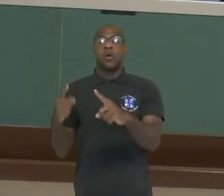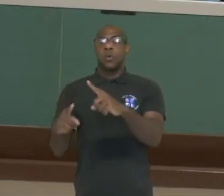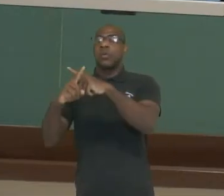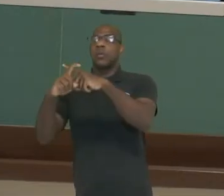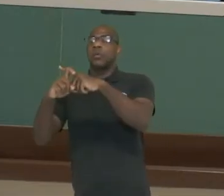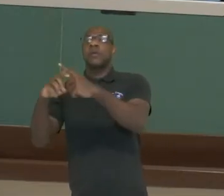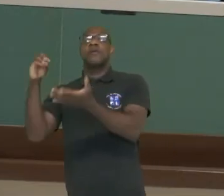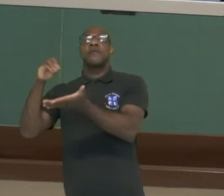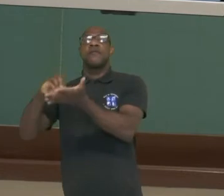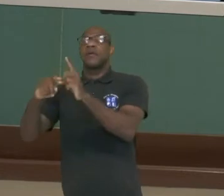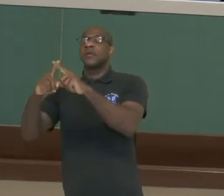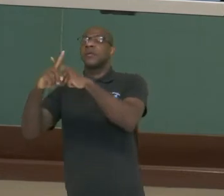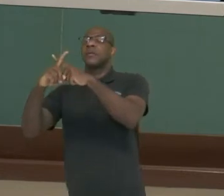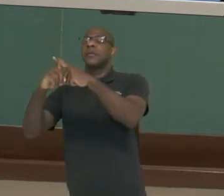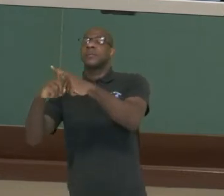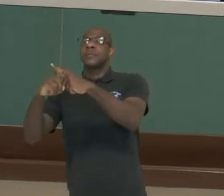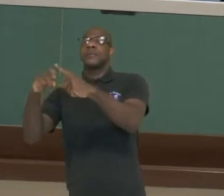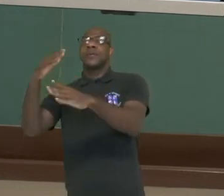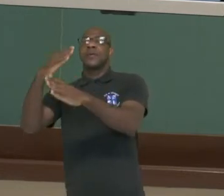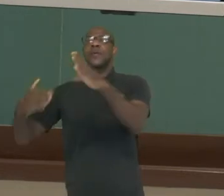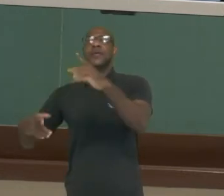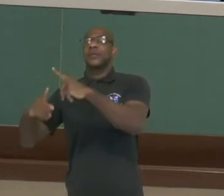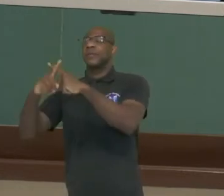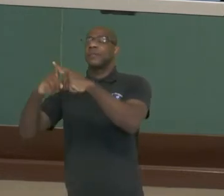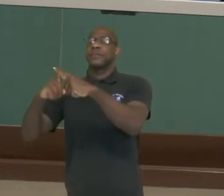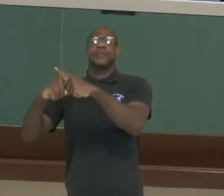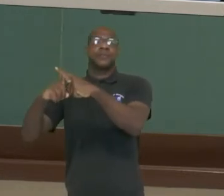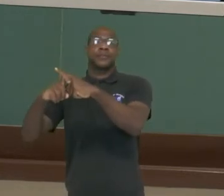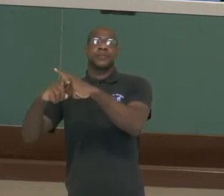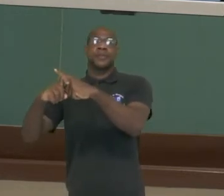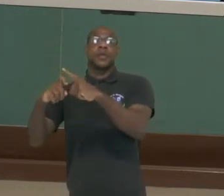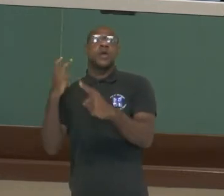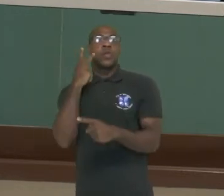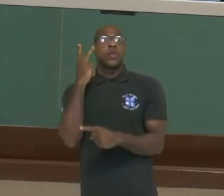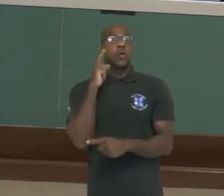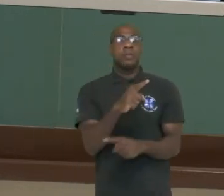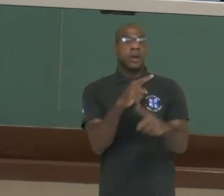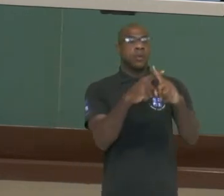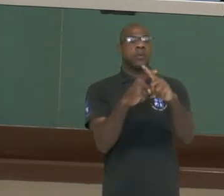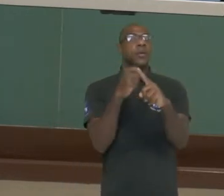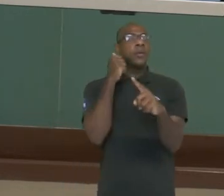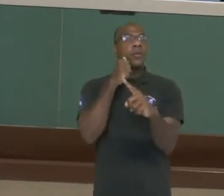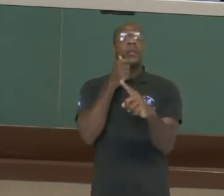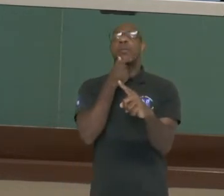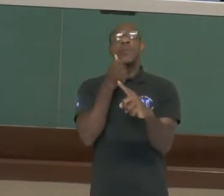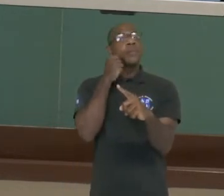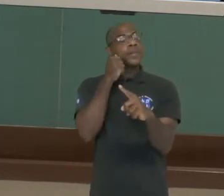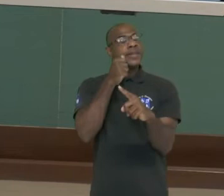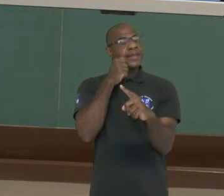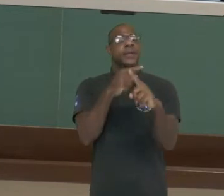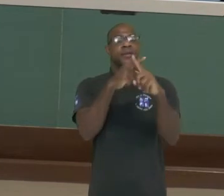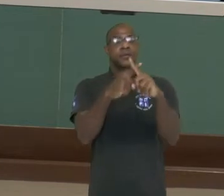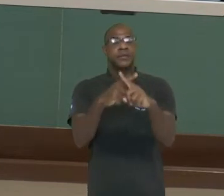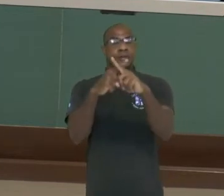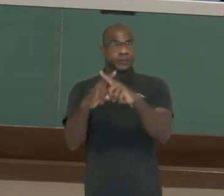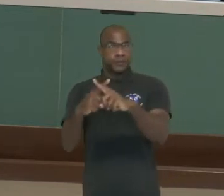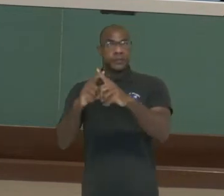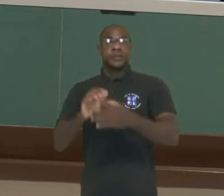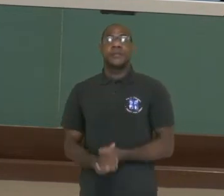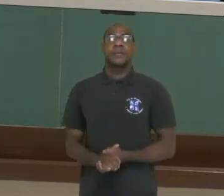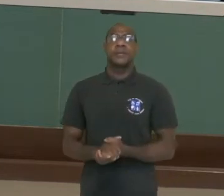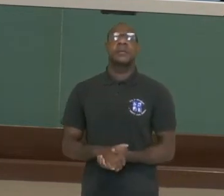completo, não está completo. No caso normal de uma menina, XX.